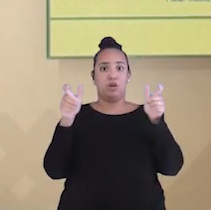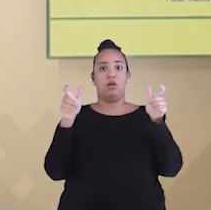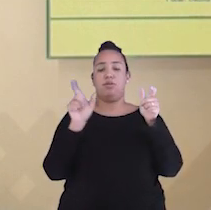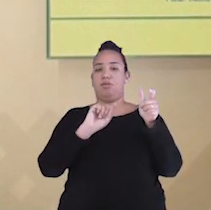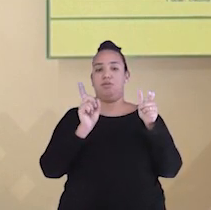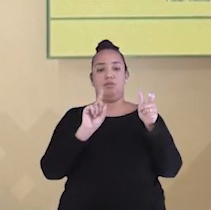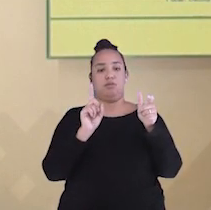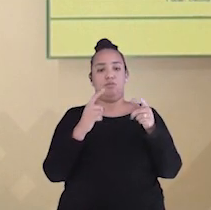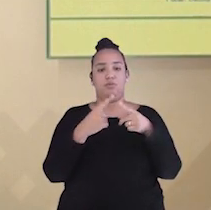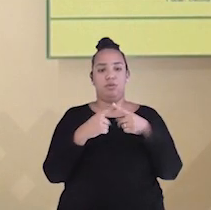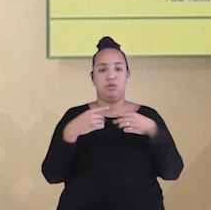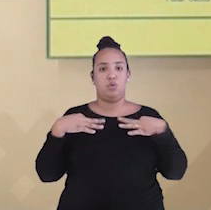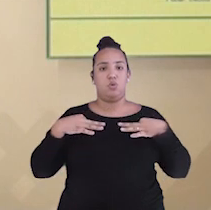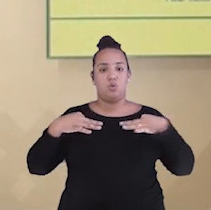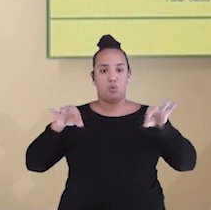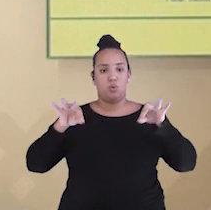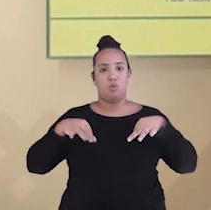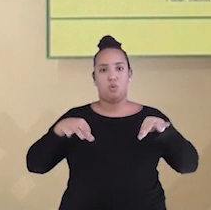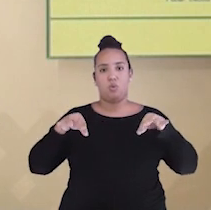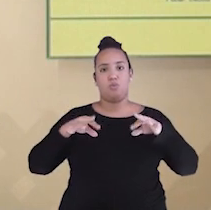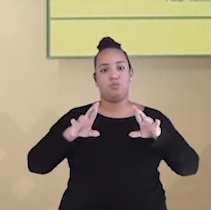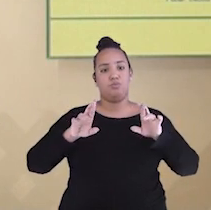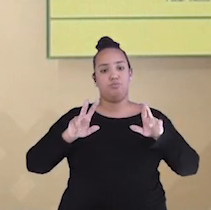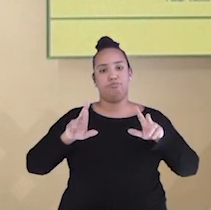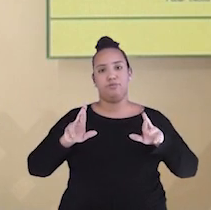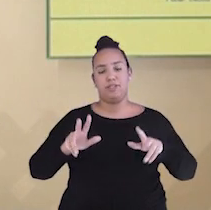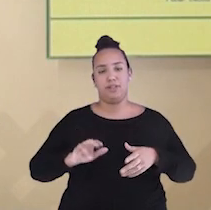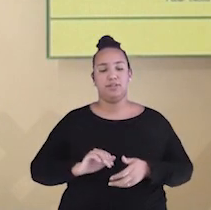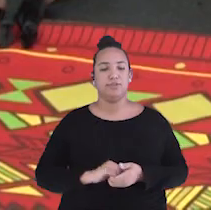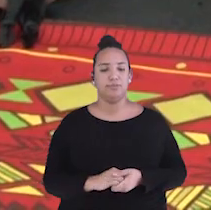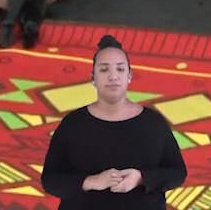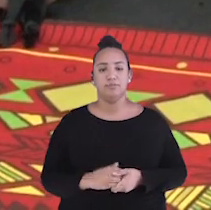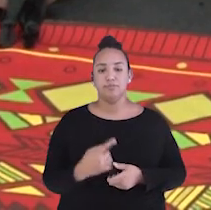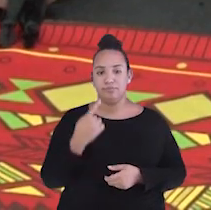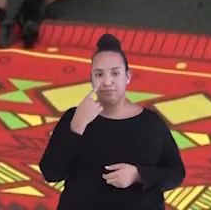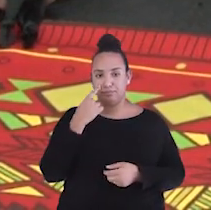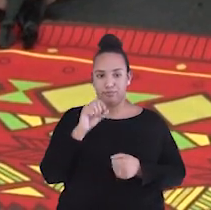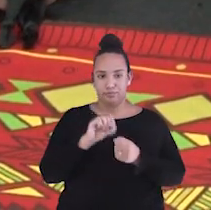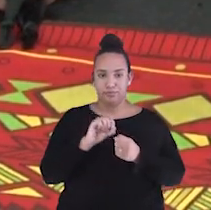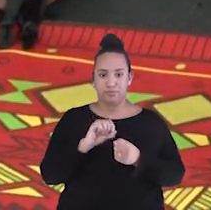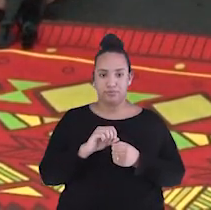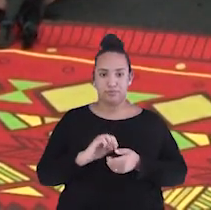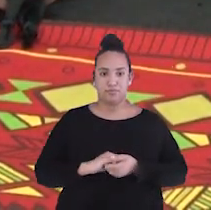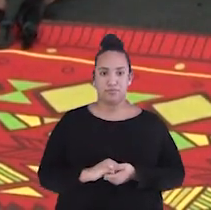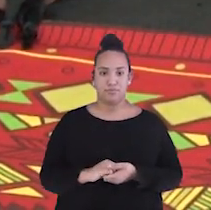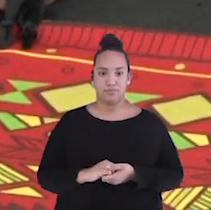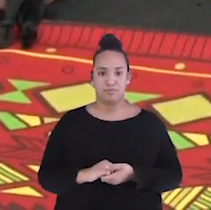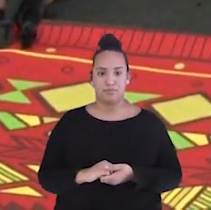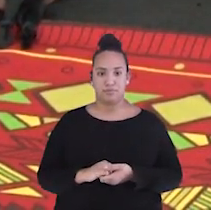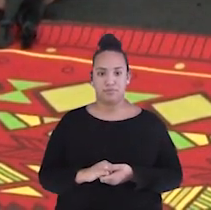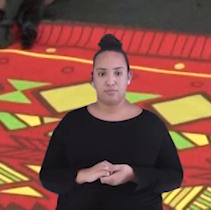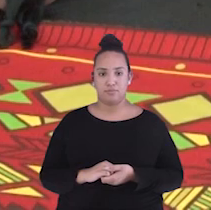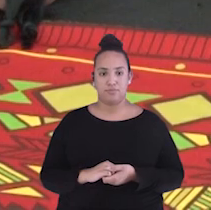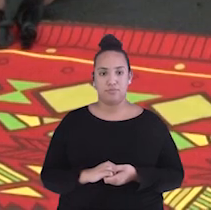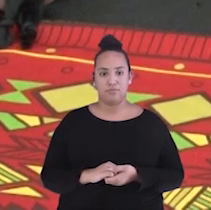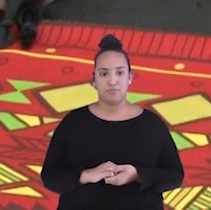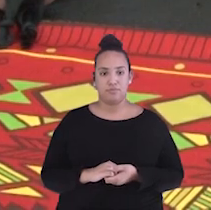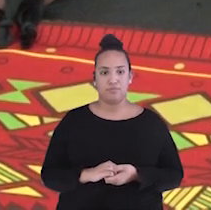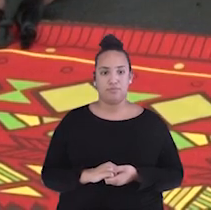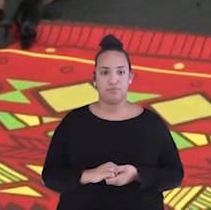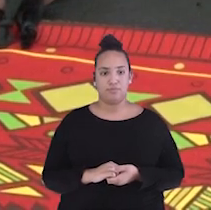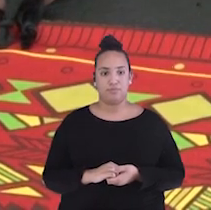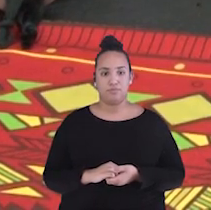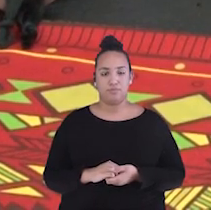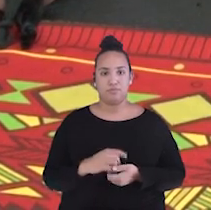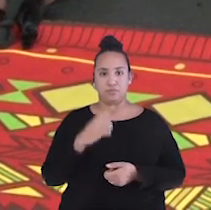senão ele vai ficar muito grande no corpinho da boneca, tá? Então, vou fazer aqui. Pode falar. Corta essa partezinha de cima.